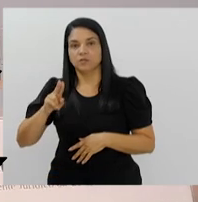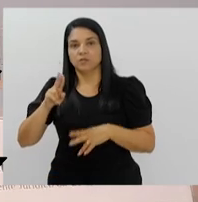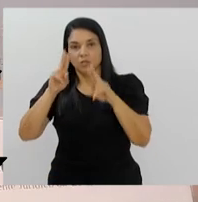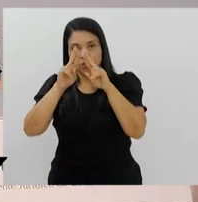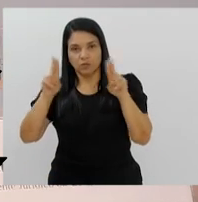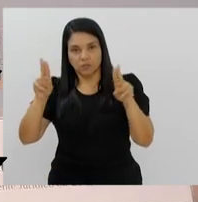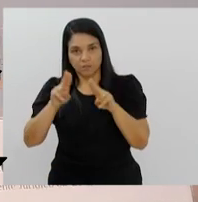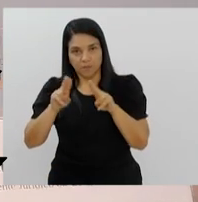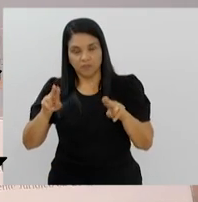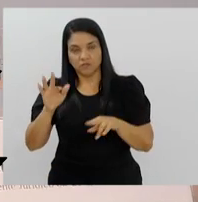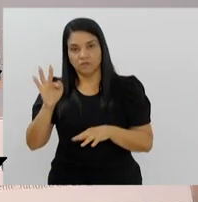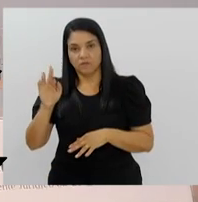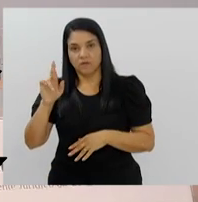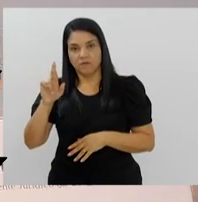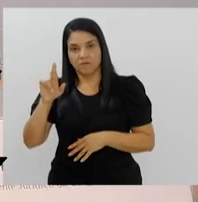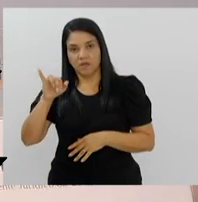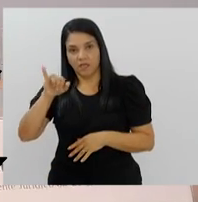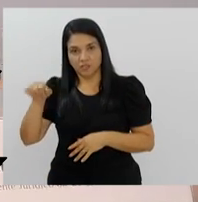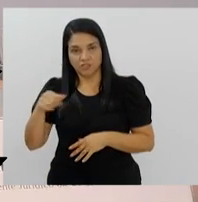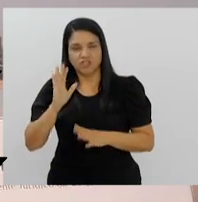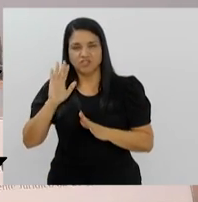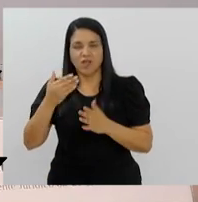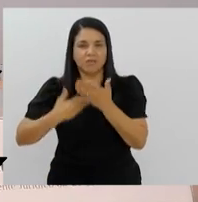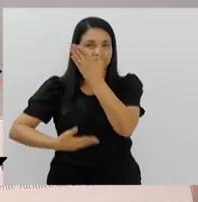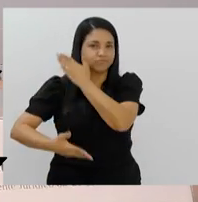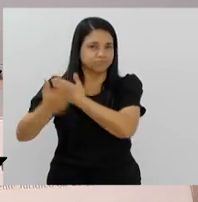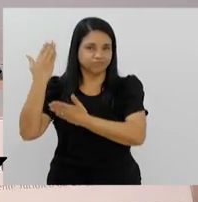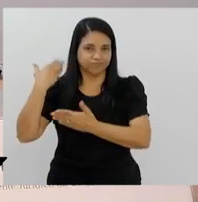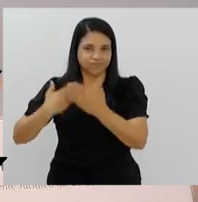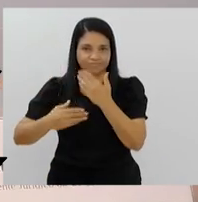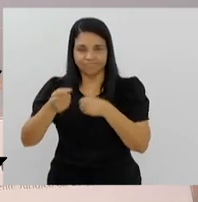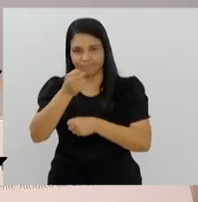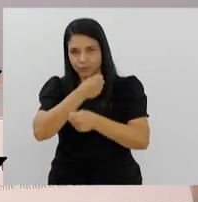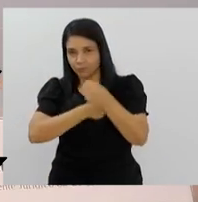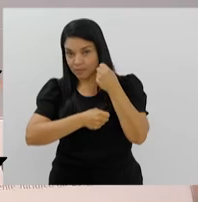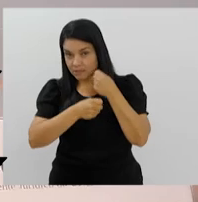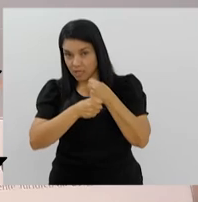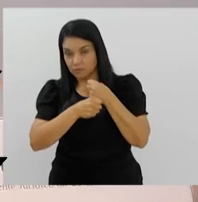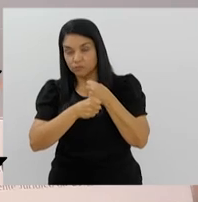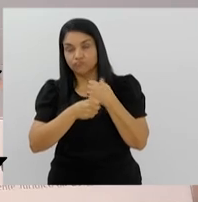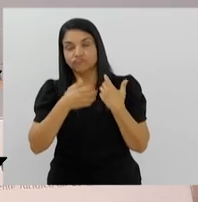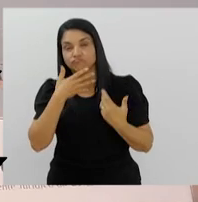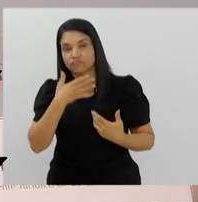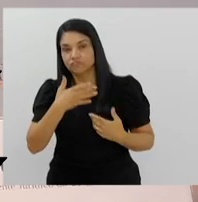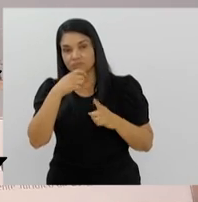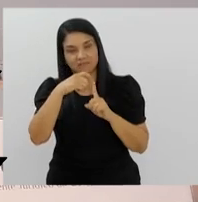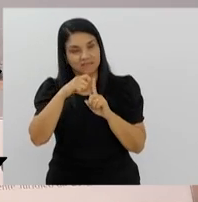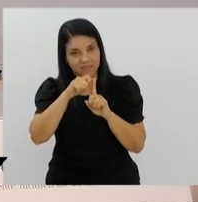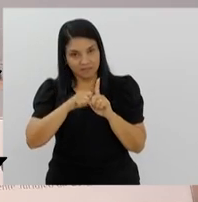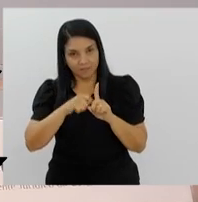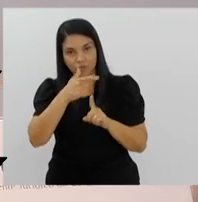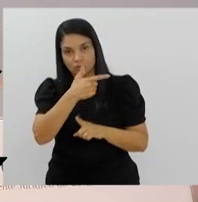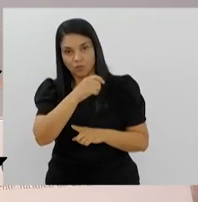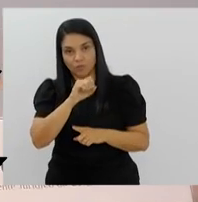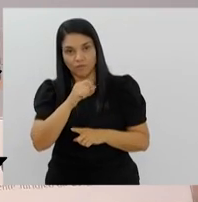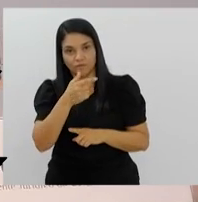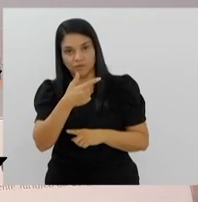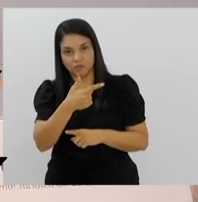existia esse compromisso há alguns meses atrás enfim desde na verdade Desde dezembro de 2023